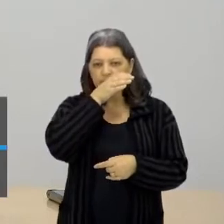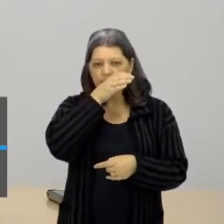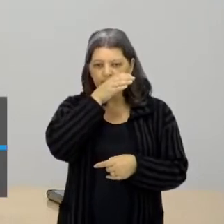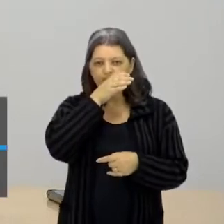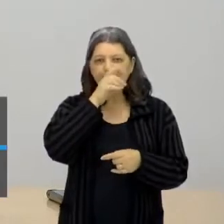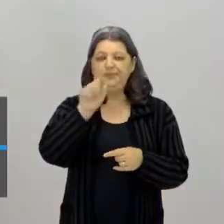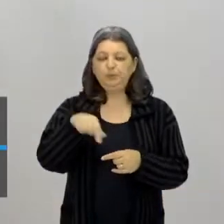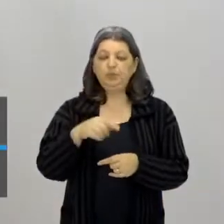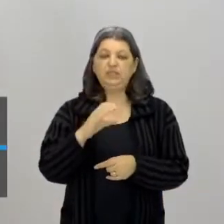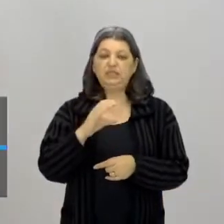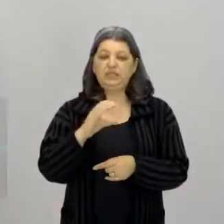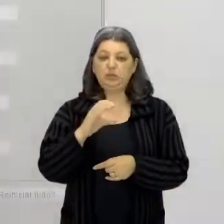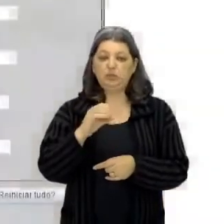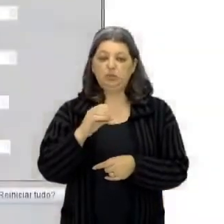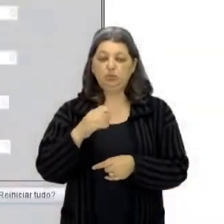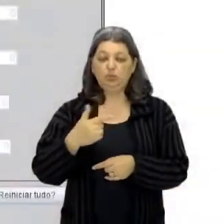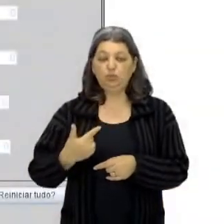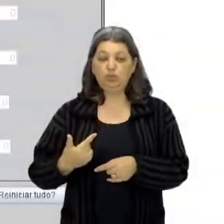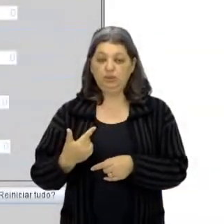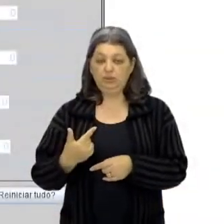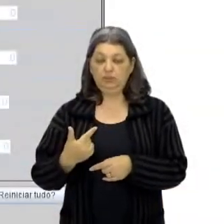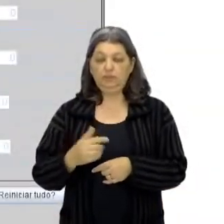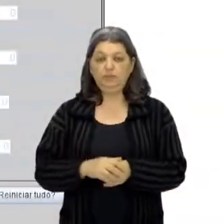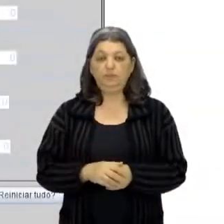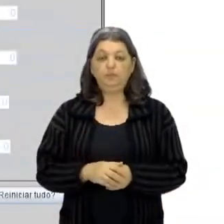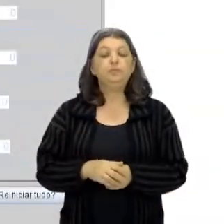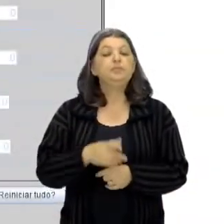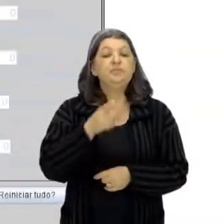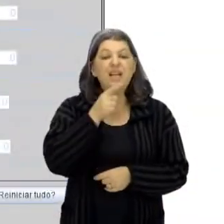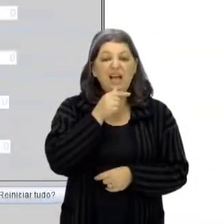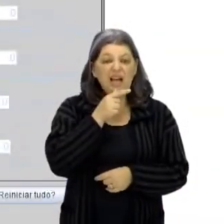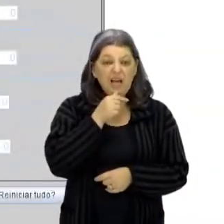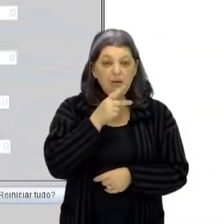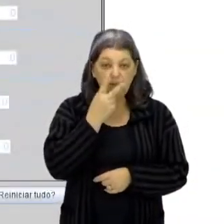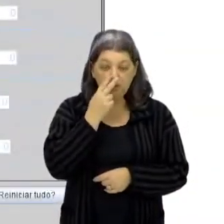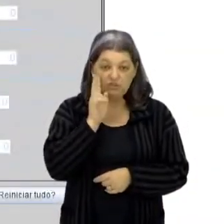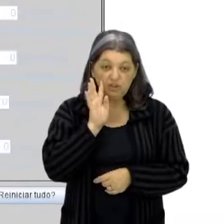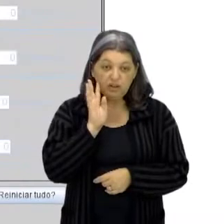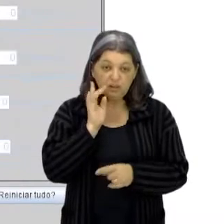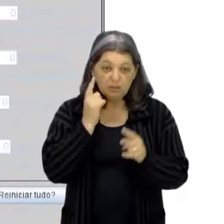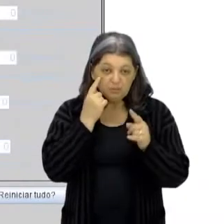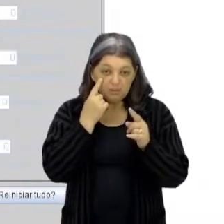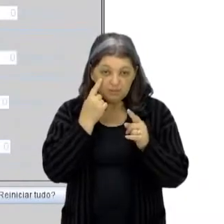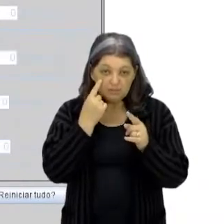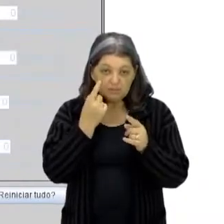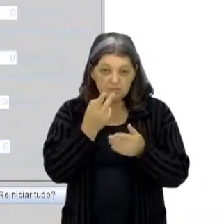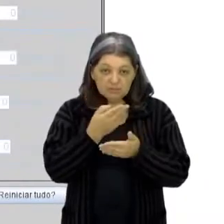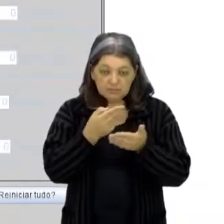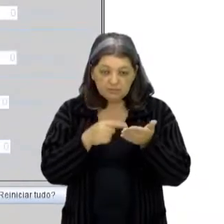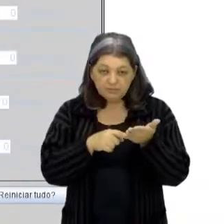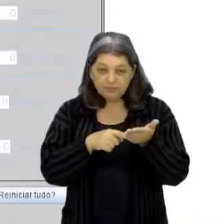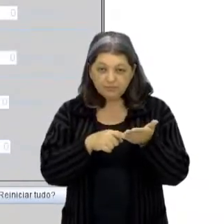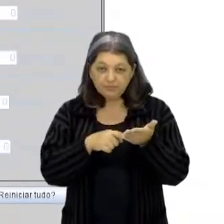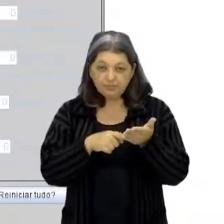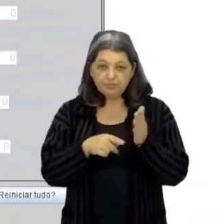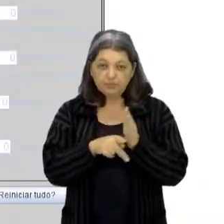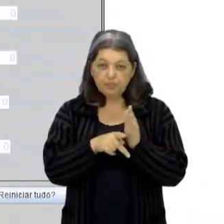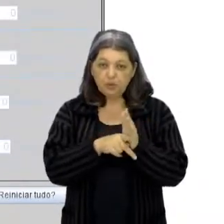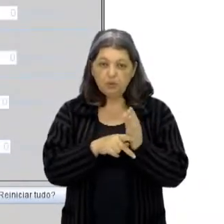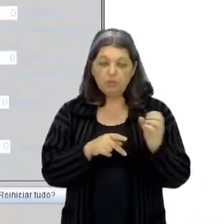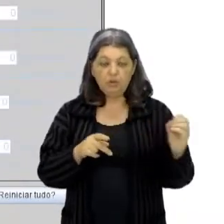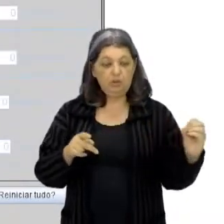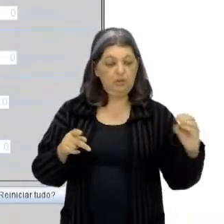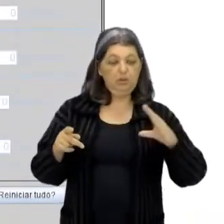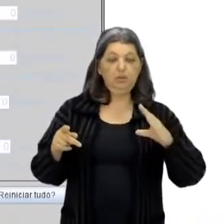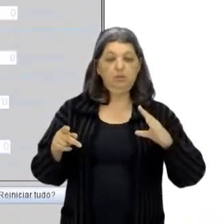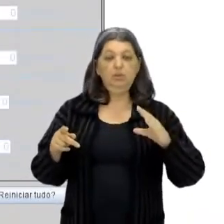gás carbônico. Coloca na tela para o pessoal ver, ó, no caso da água, acho que é legal, ó, tá vendo? Ele recebe ali o infravermelho